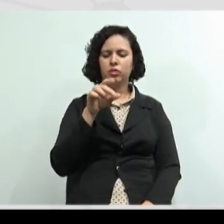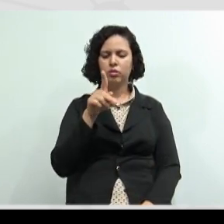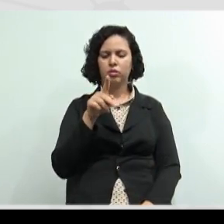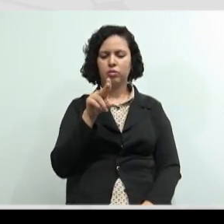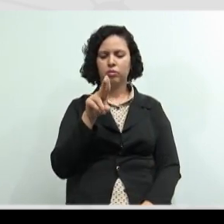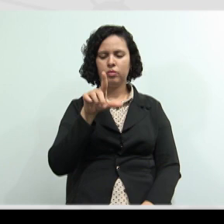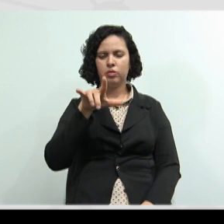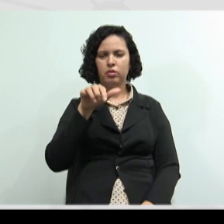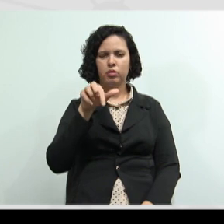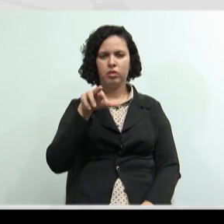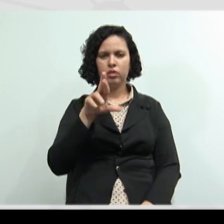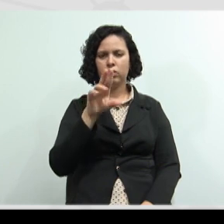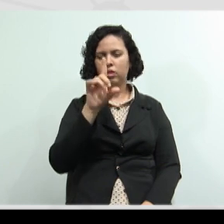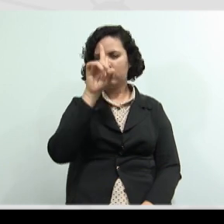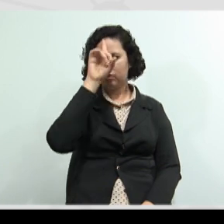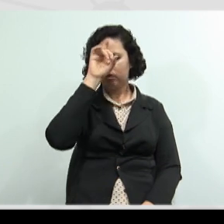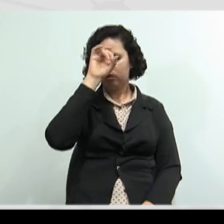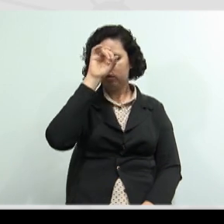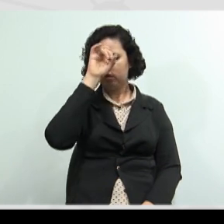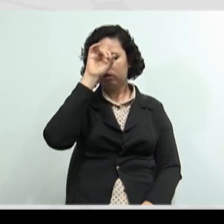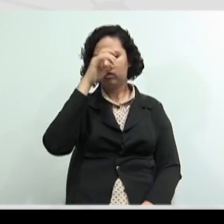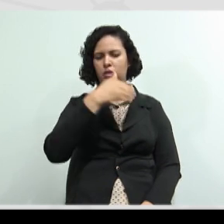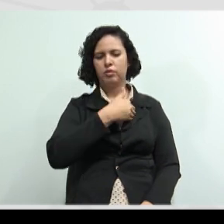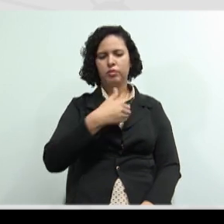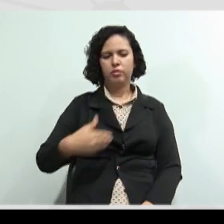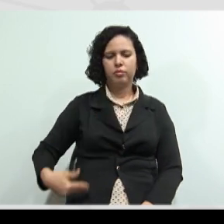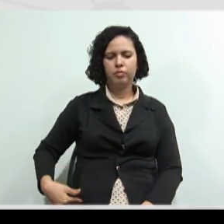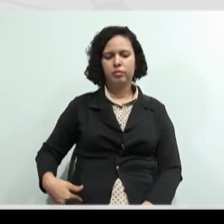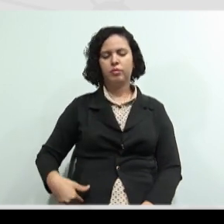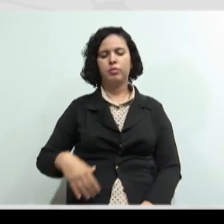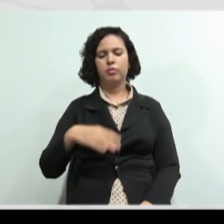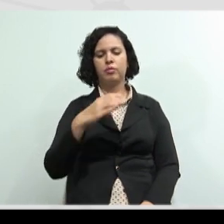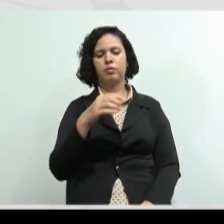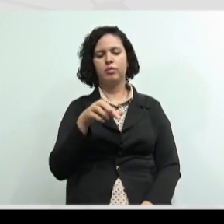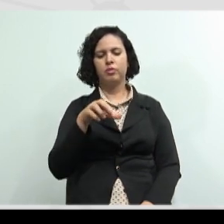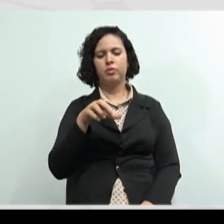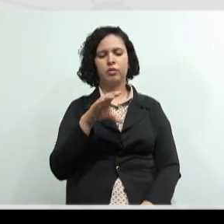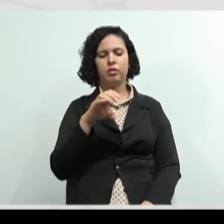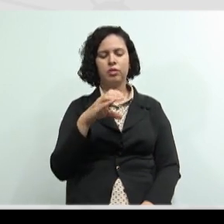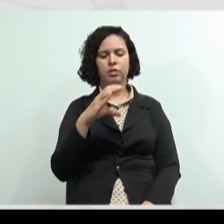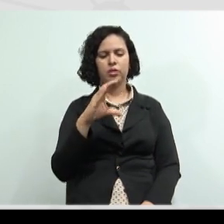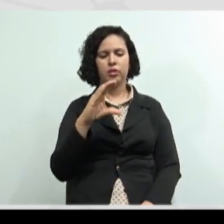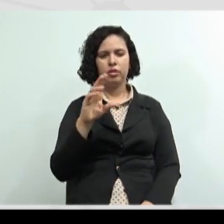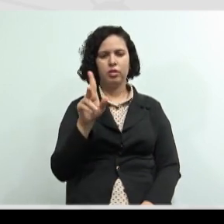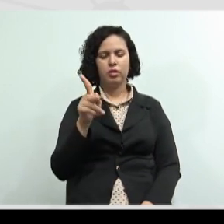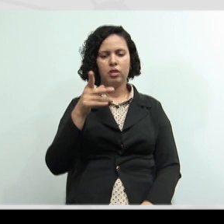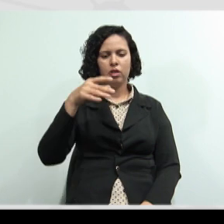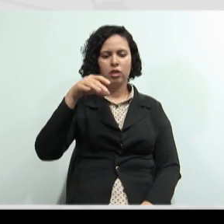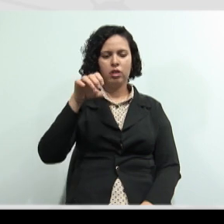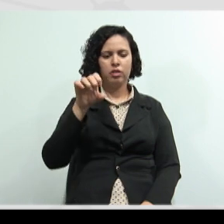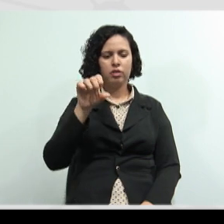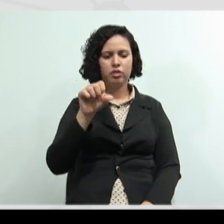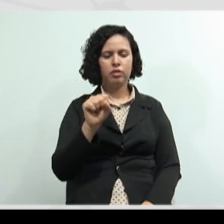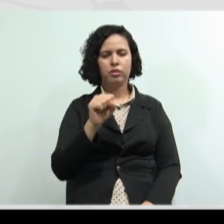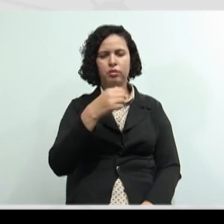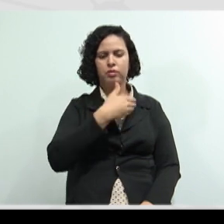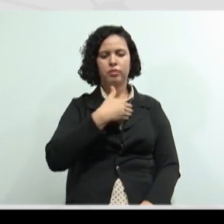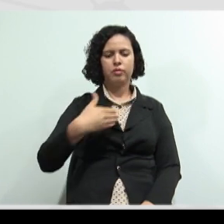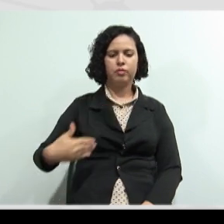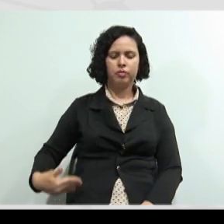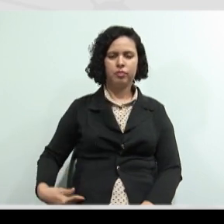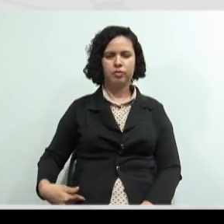hospitais públicos, creches públicas e a compra e doação de sementes para outros agricultores familiares